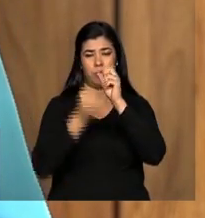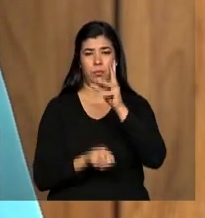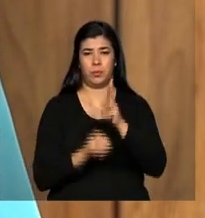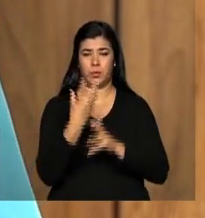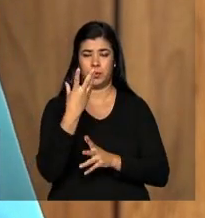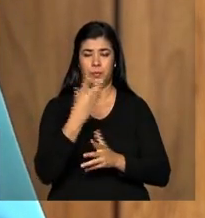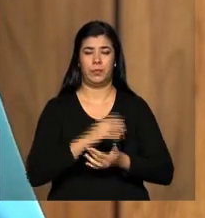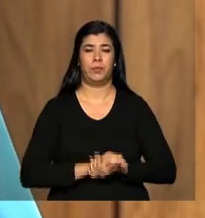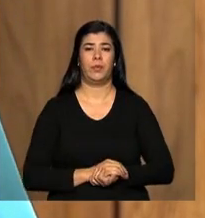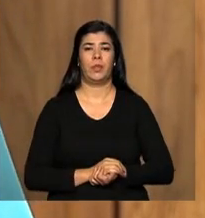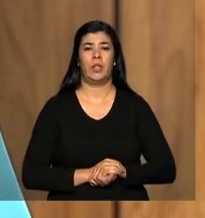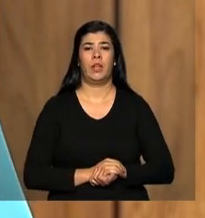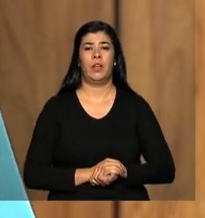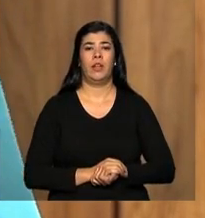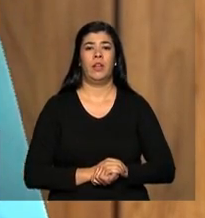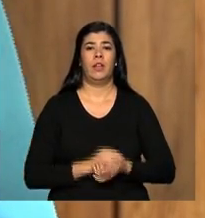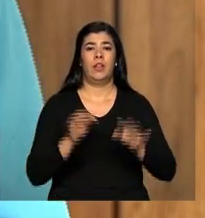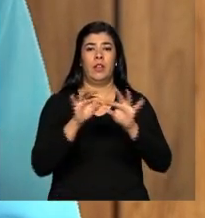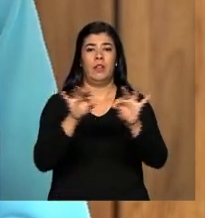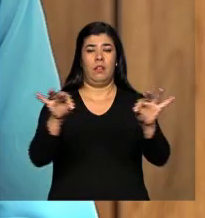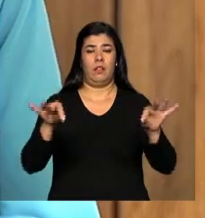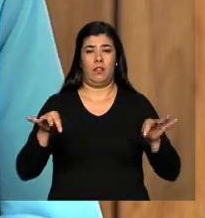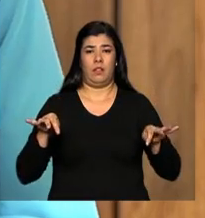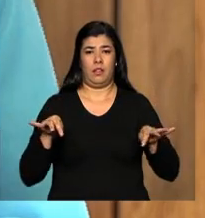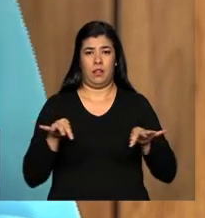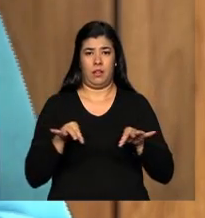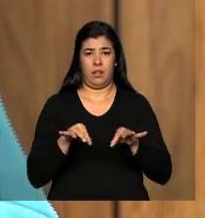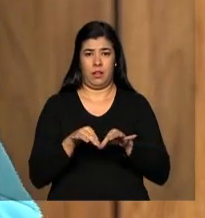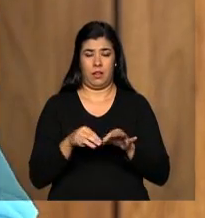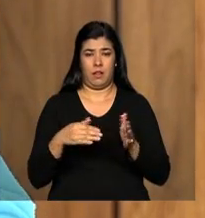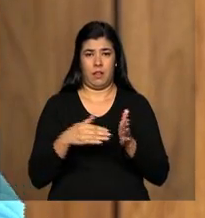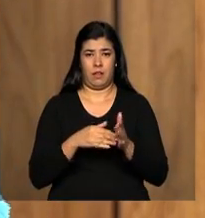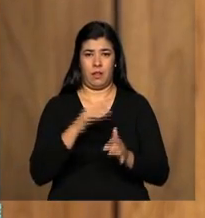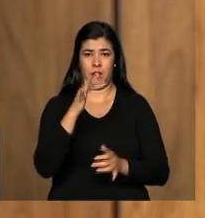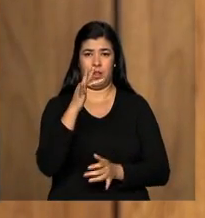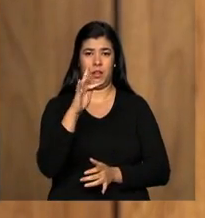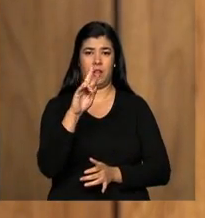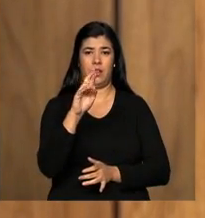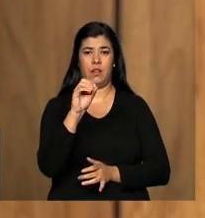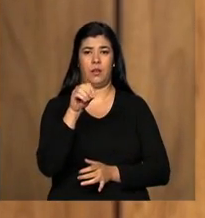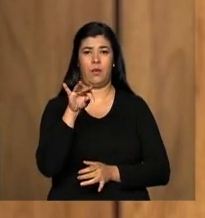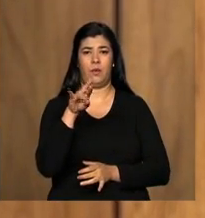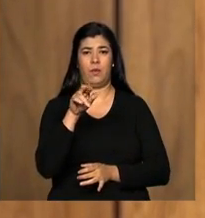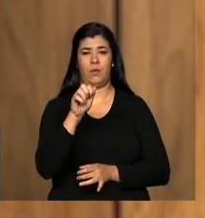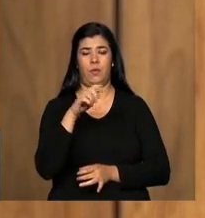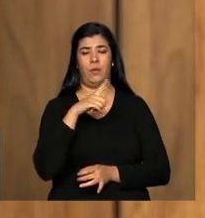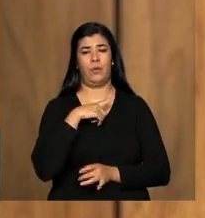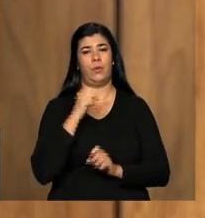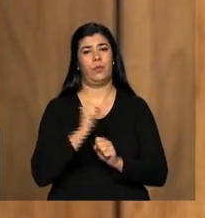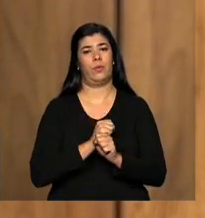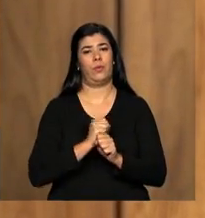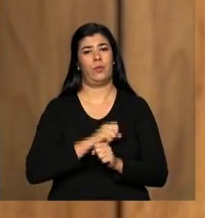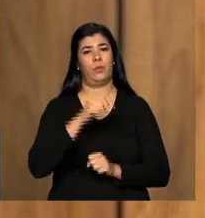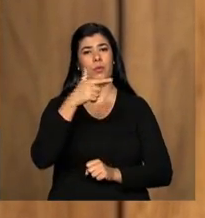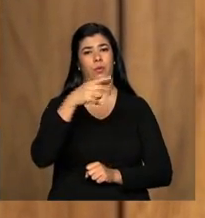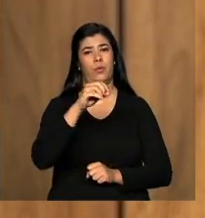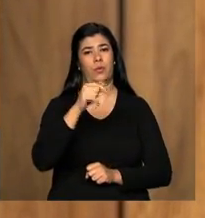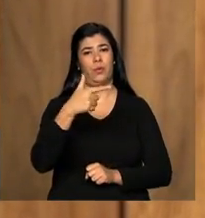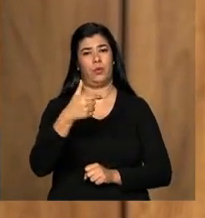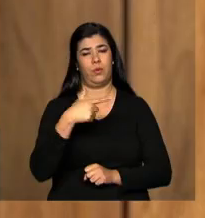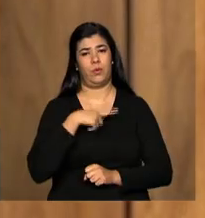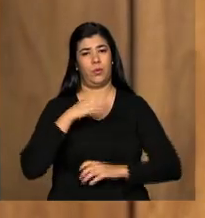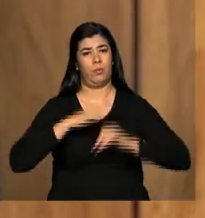Na área de integração fronteiriça, nós contamos, desde 2002, com um mecanismo de alto nível que